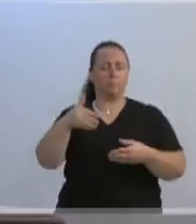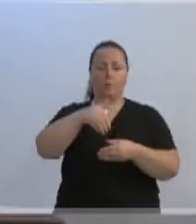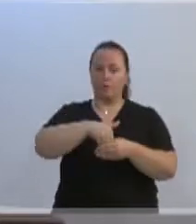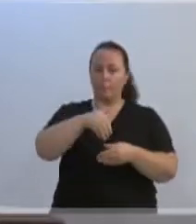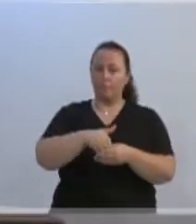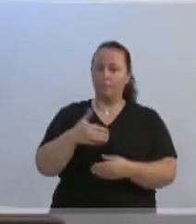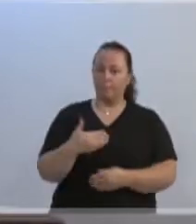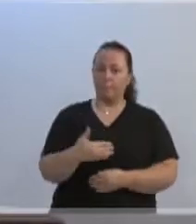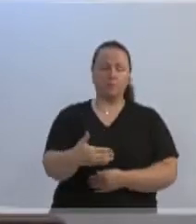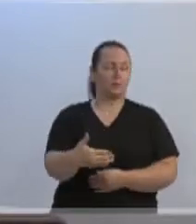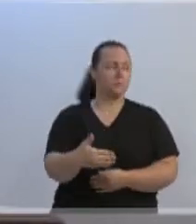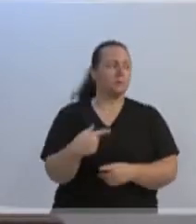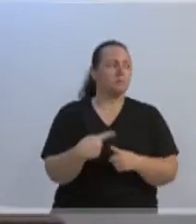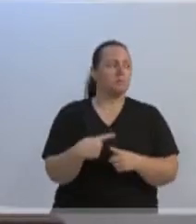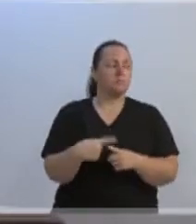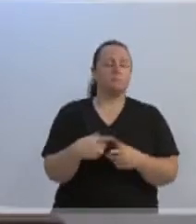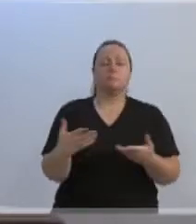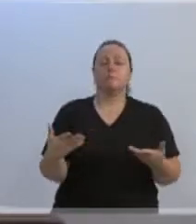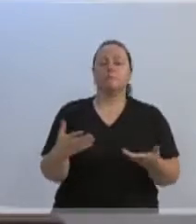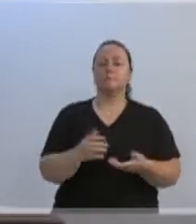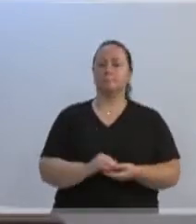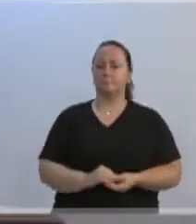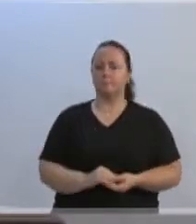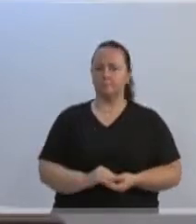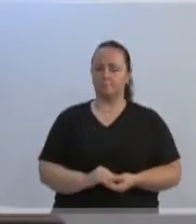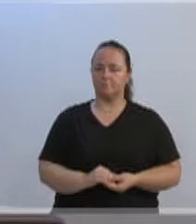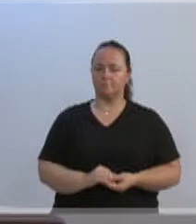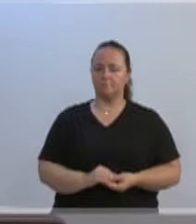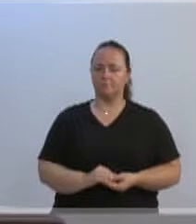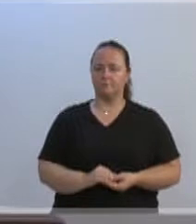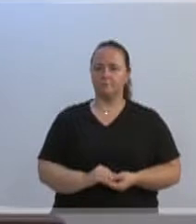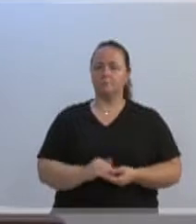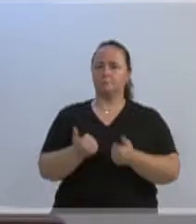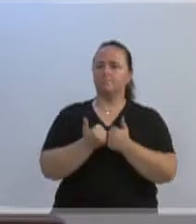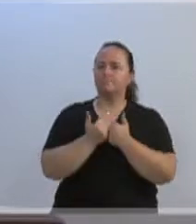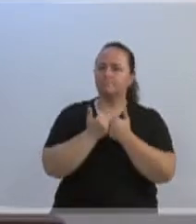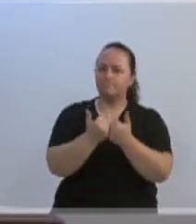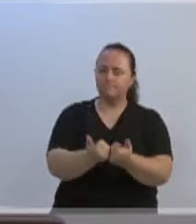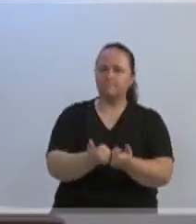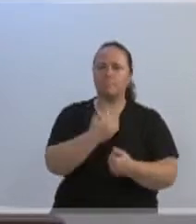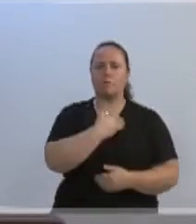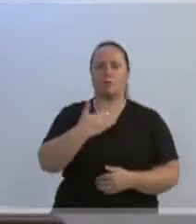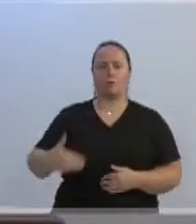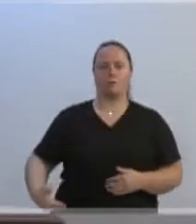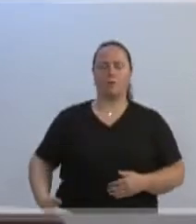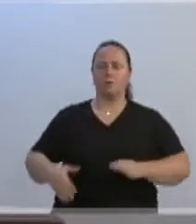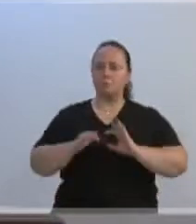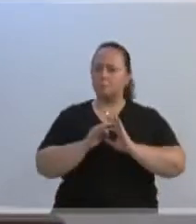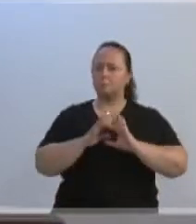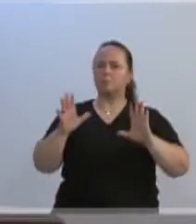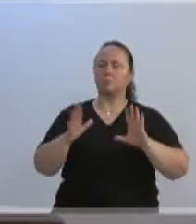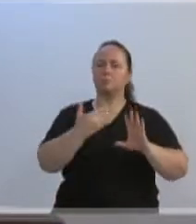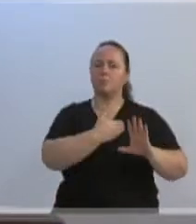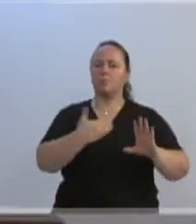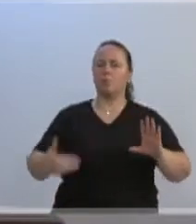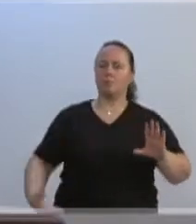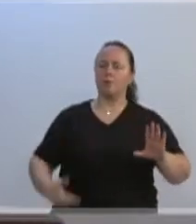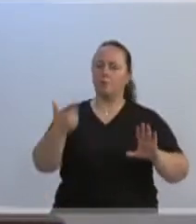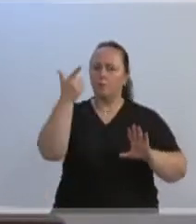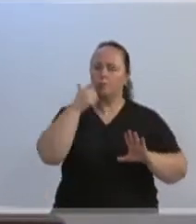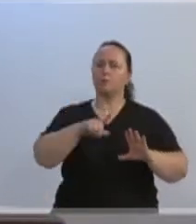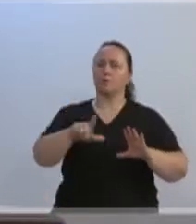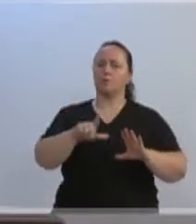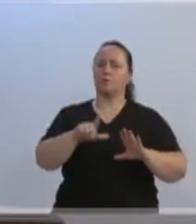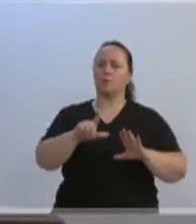é para deixar a apoiar o governo permitir o governo que ele dessas gratificações